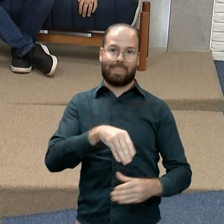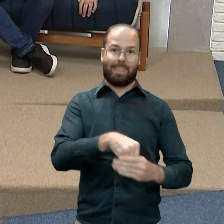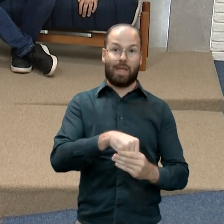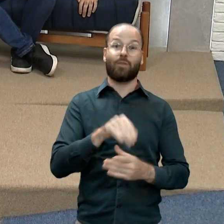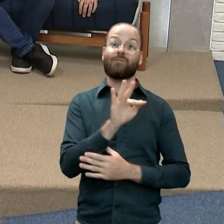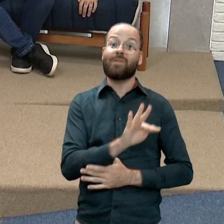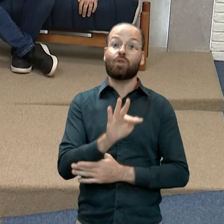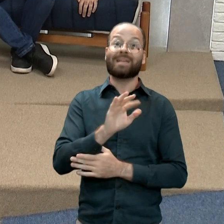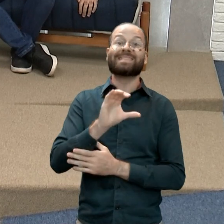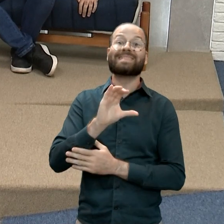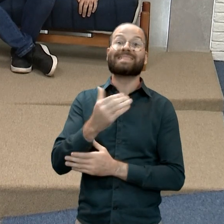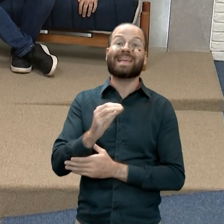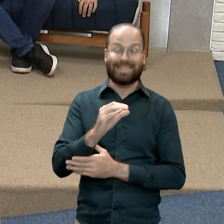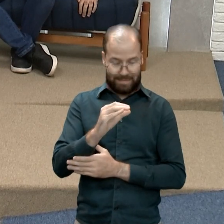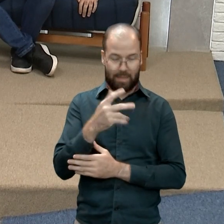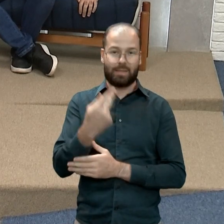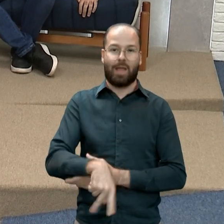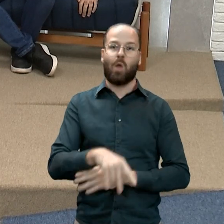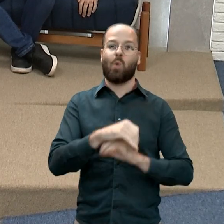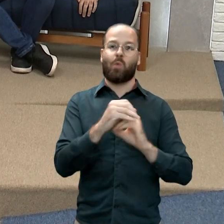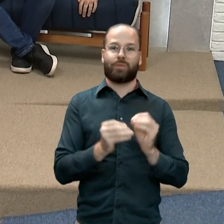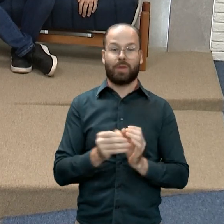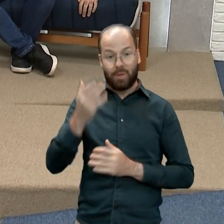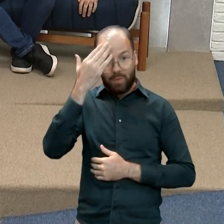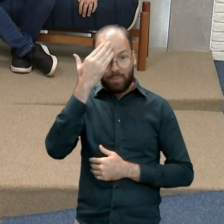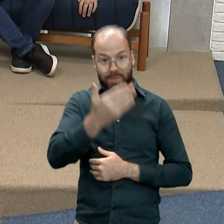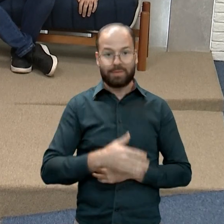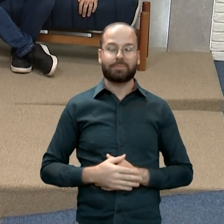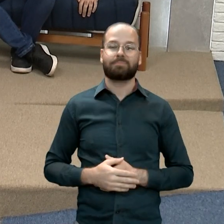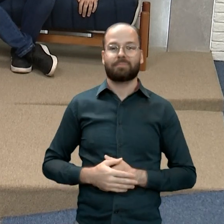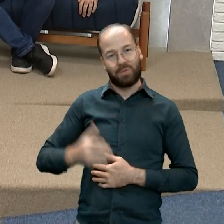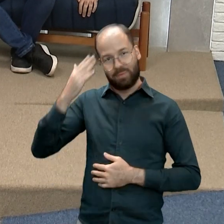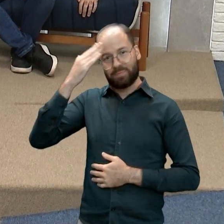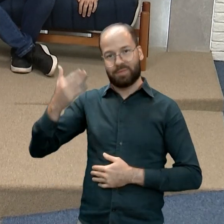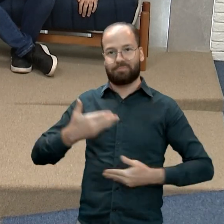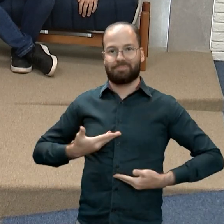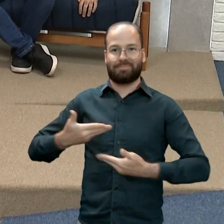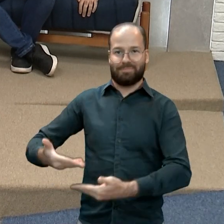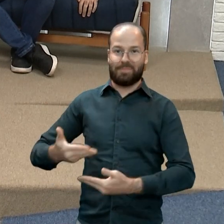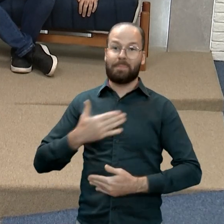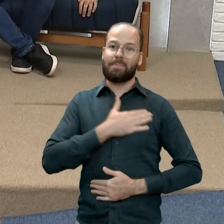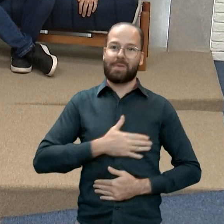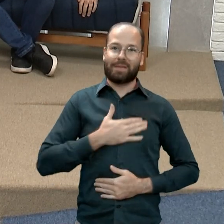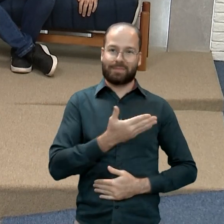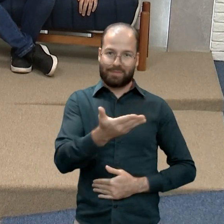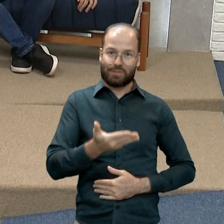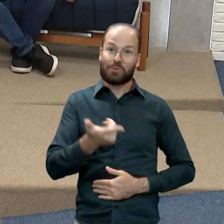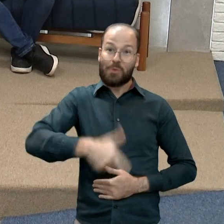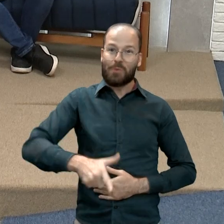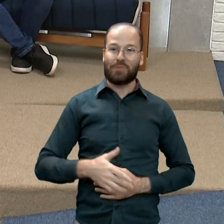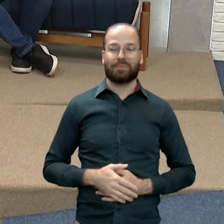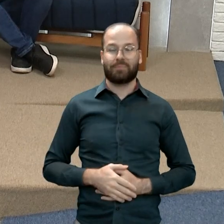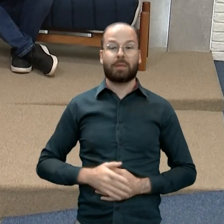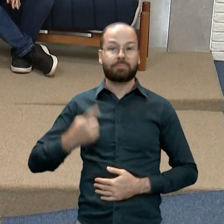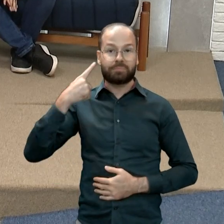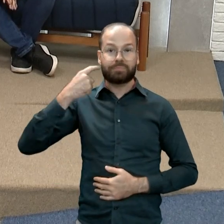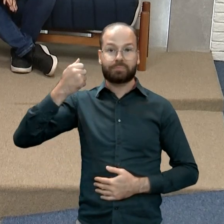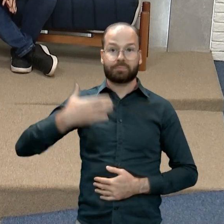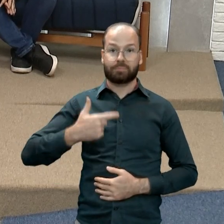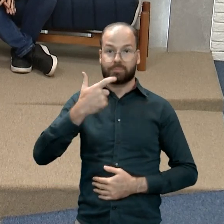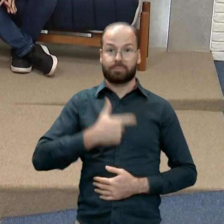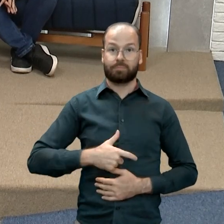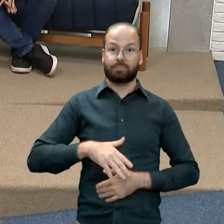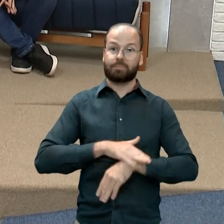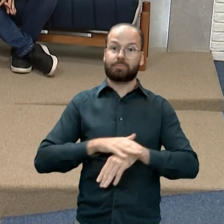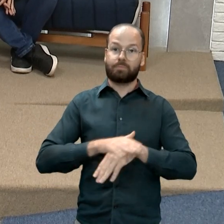muito bem-vinda. Muito obrigada, mais uma vez pelo convite. Prazer tê-la aqui novamente. E ela se descreve, pessoal, como uma mulher